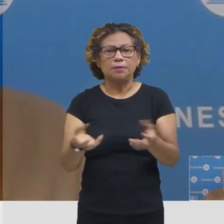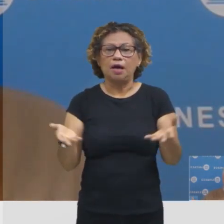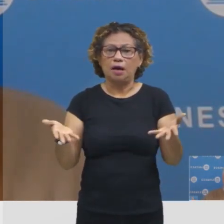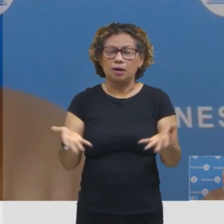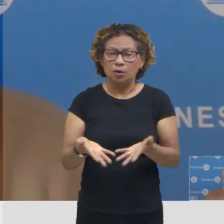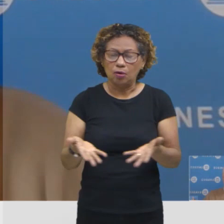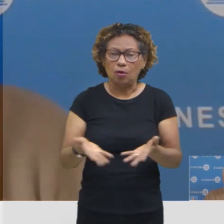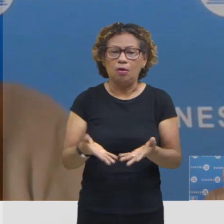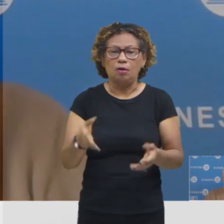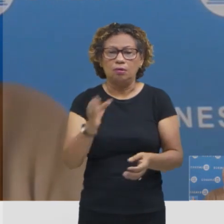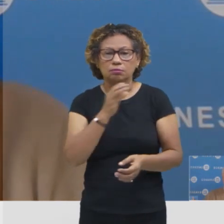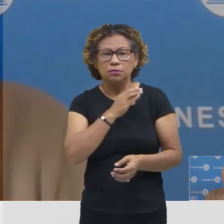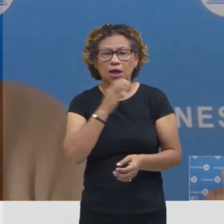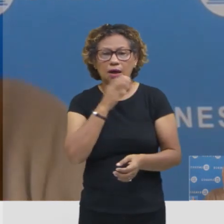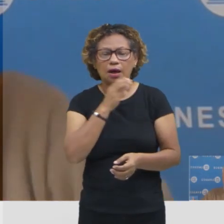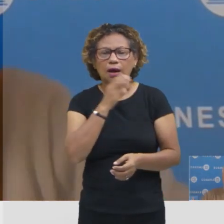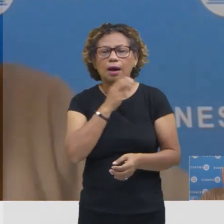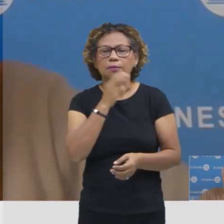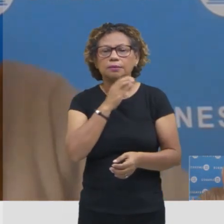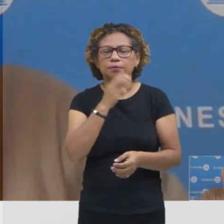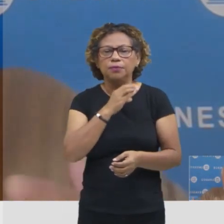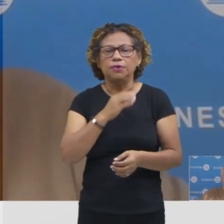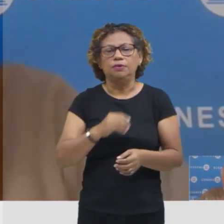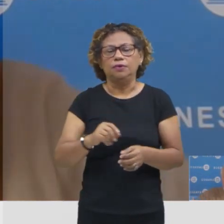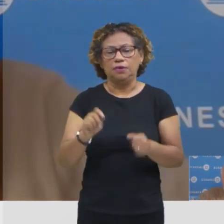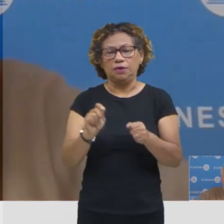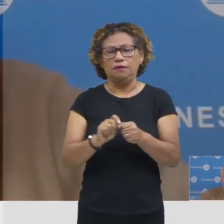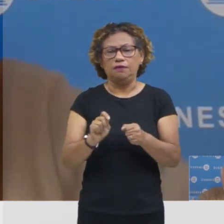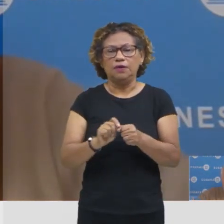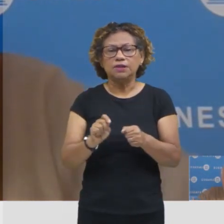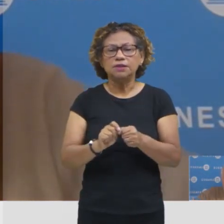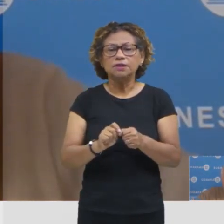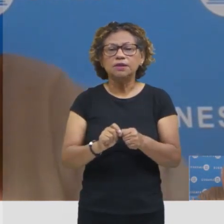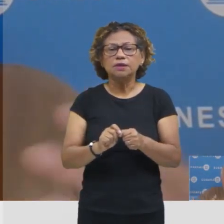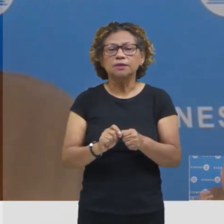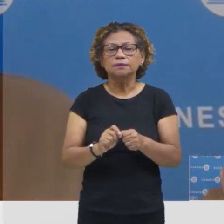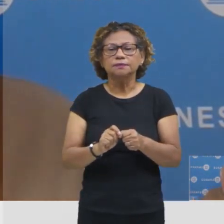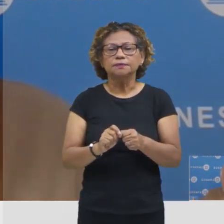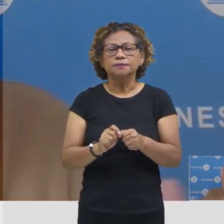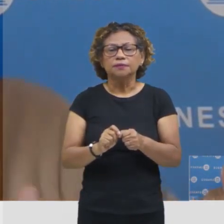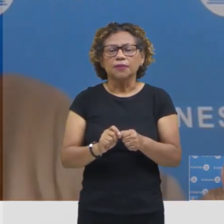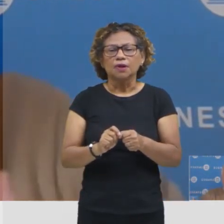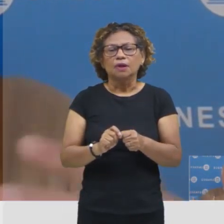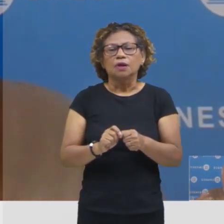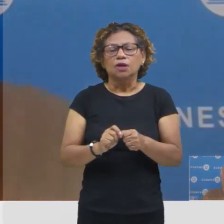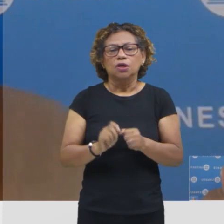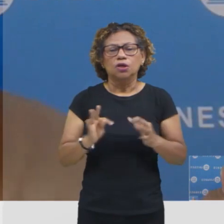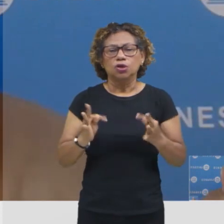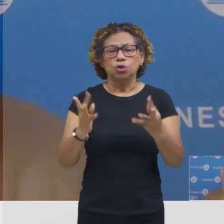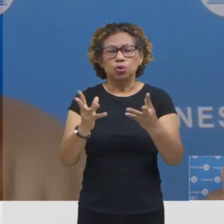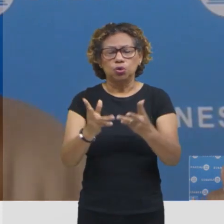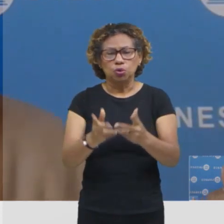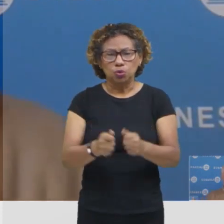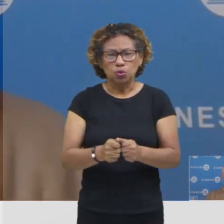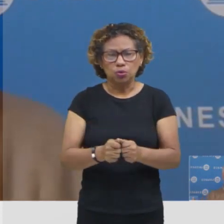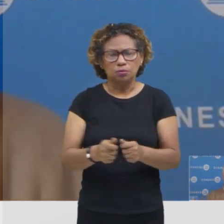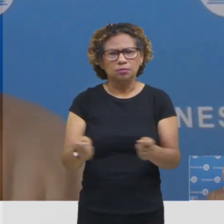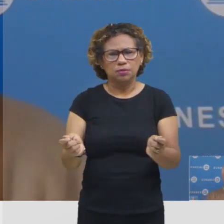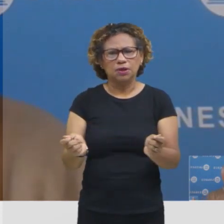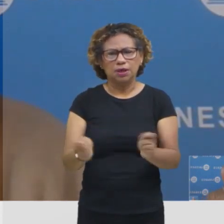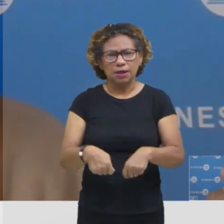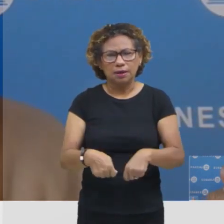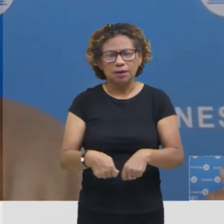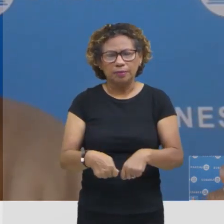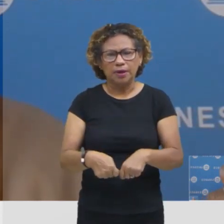na urgência e temos que recorrer às formas possíveis, a todas as formas, e